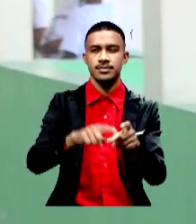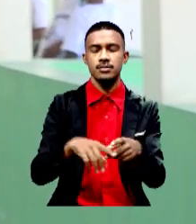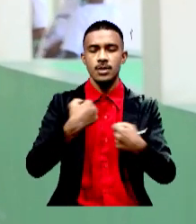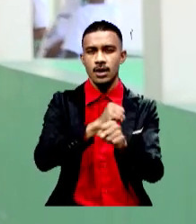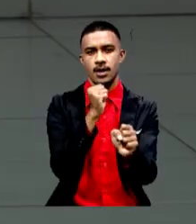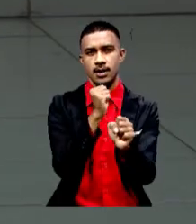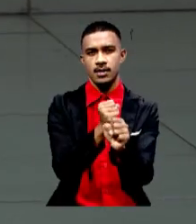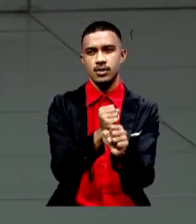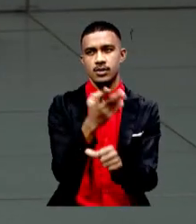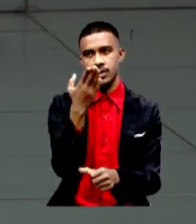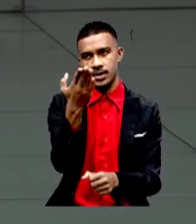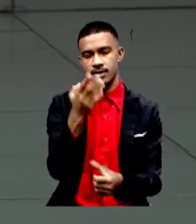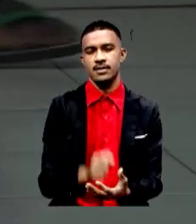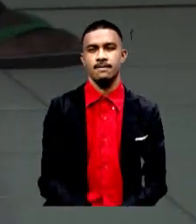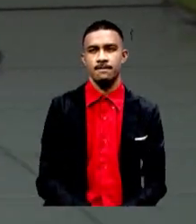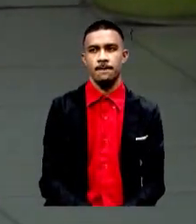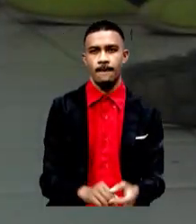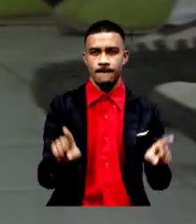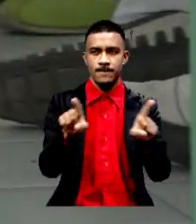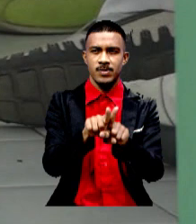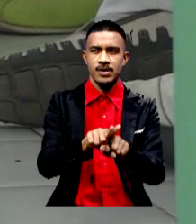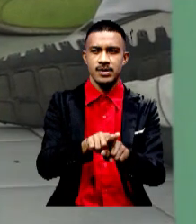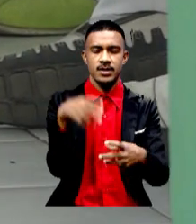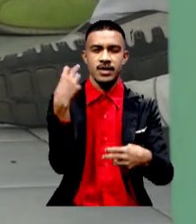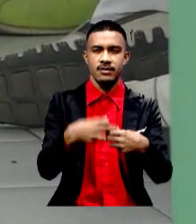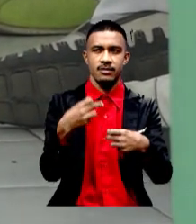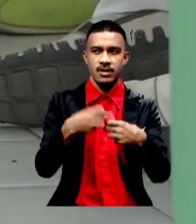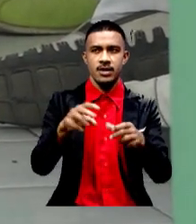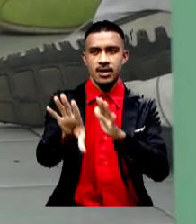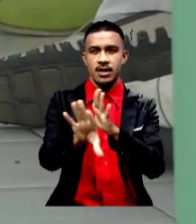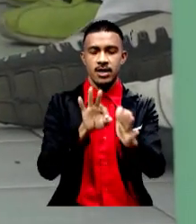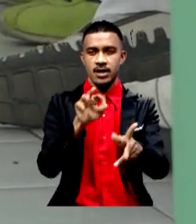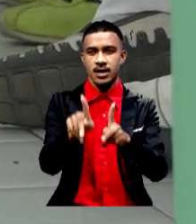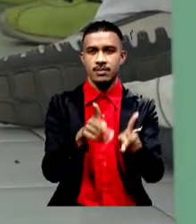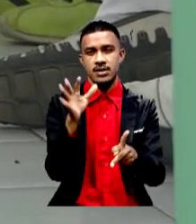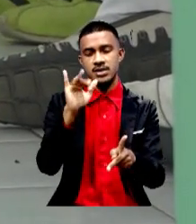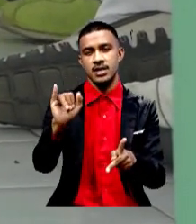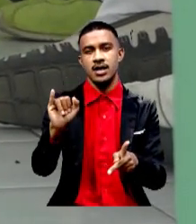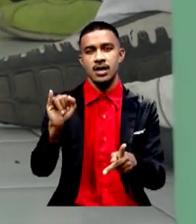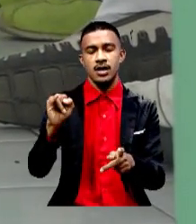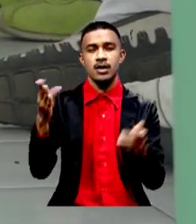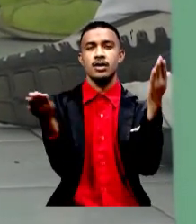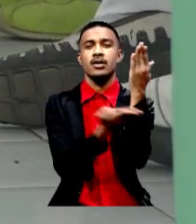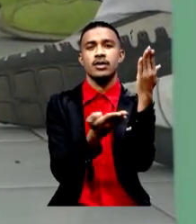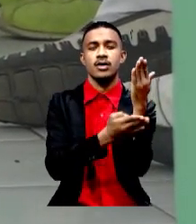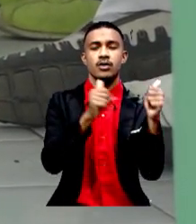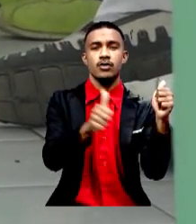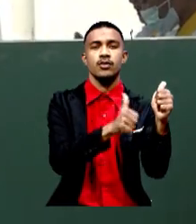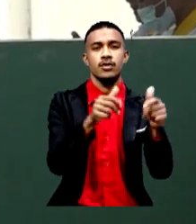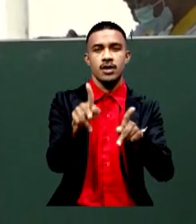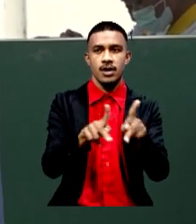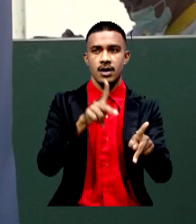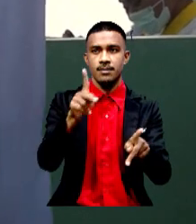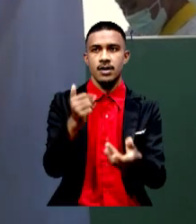ralova nem. Anas agressivo, não sei. Retan ema ser na voz, ou ele catana do Nino. Mas